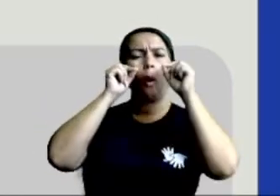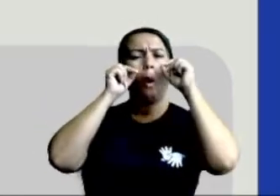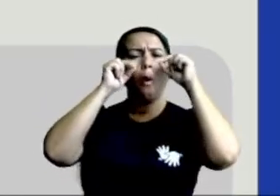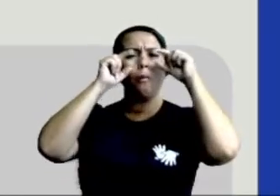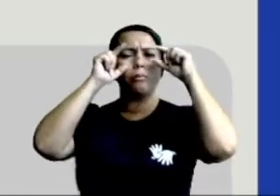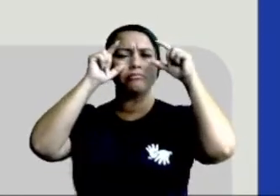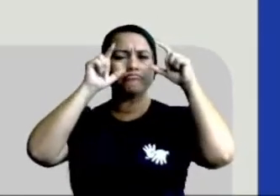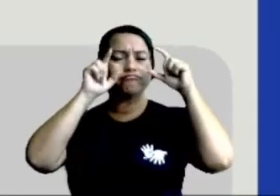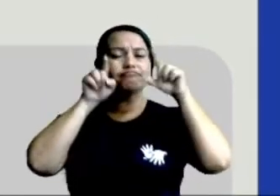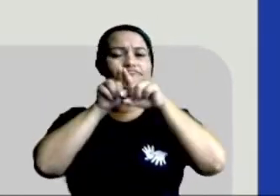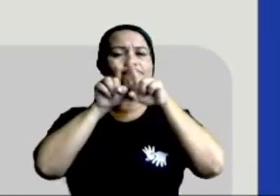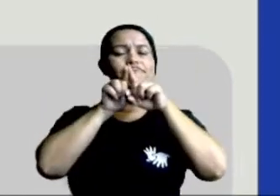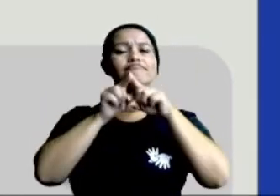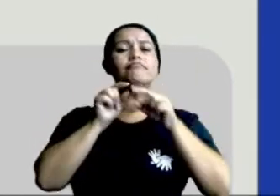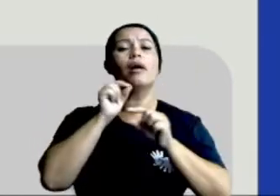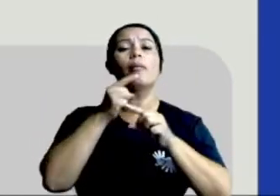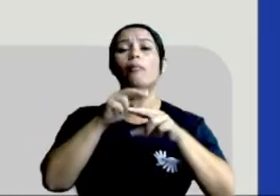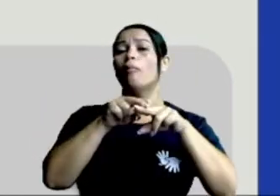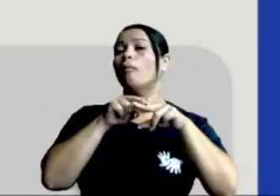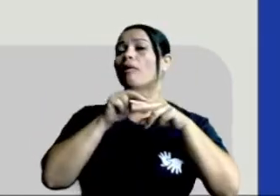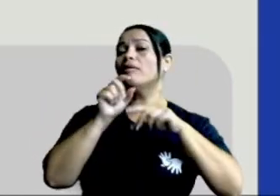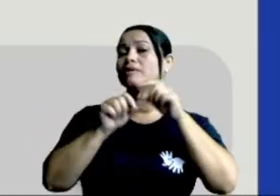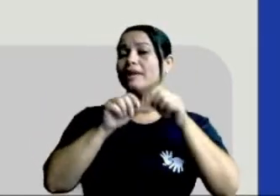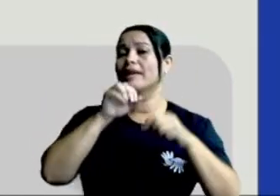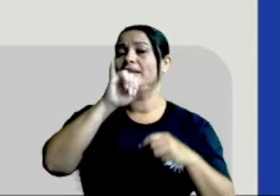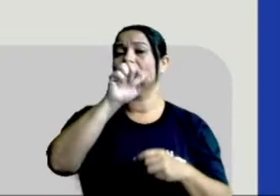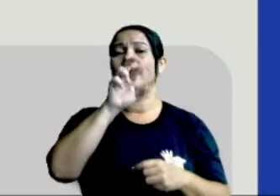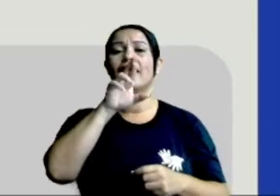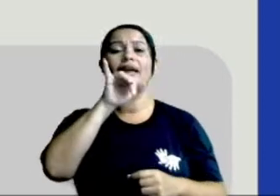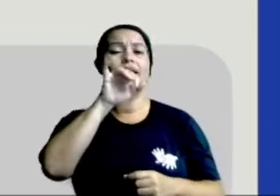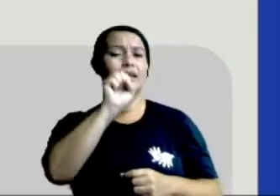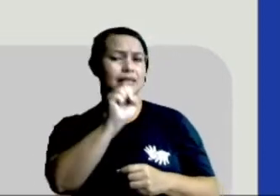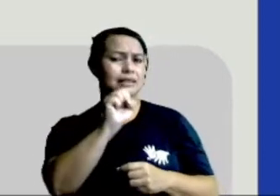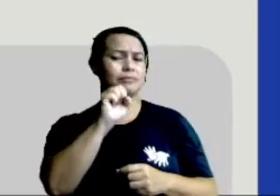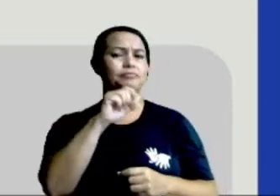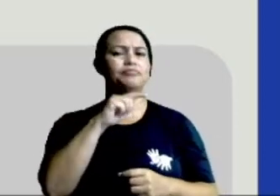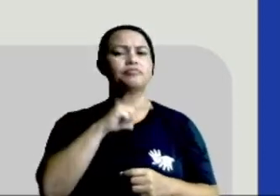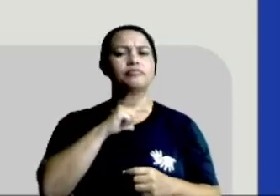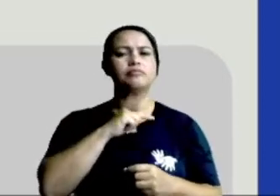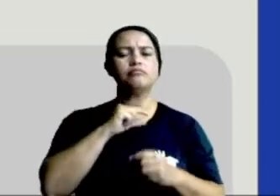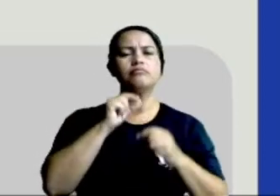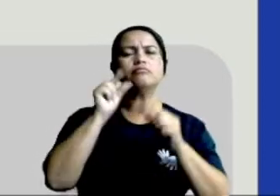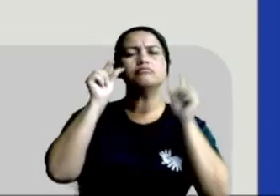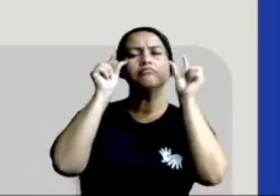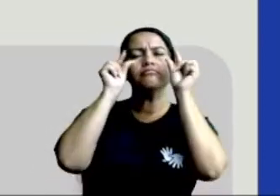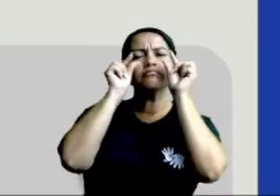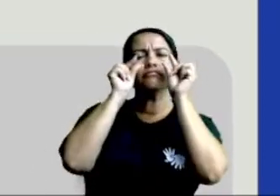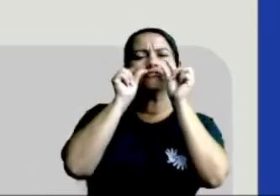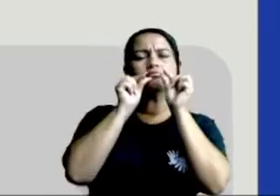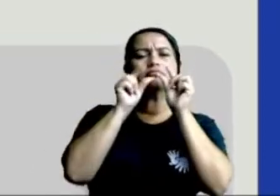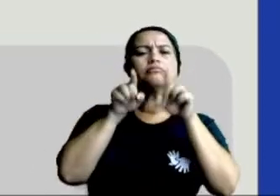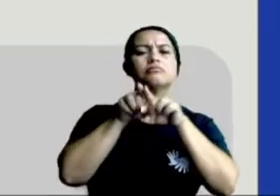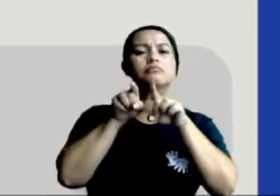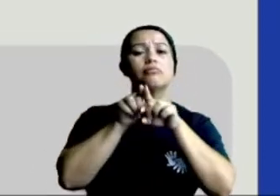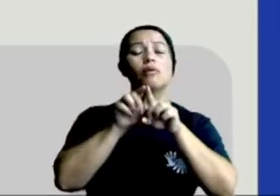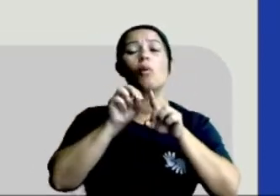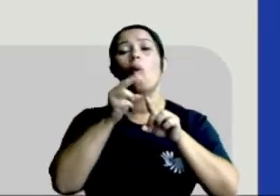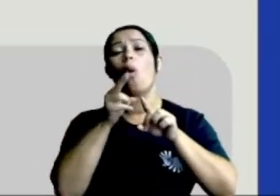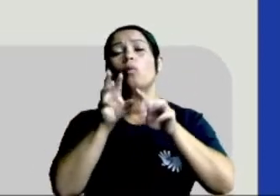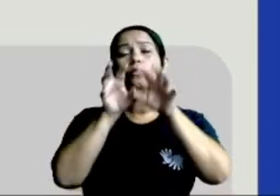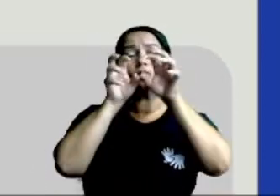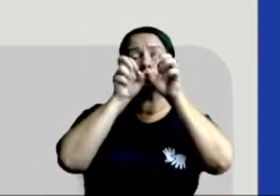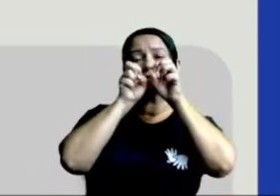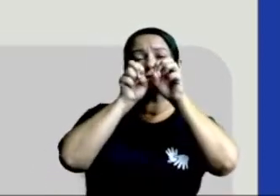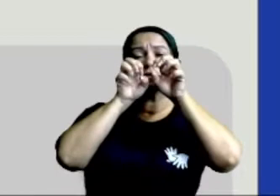o seu espaço, a sua área, por conta da íris, que ela vai se diminuindo, né, se dilatando ou se